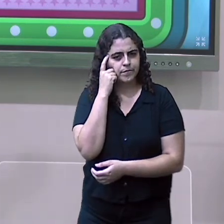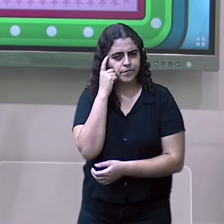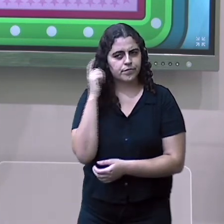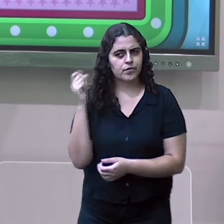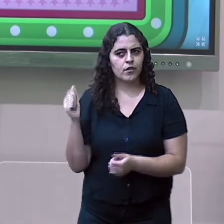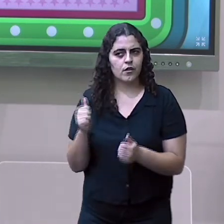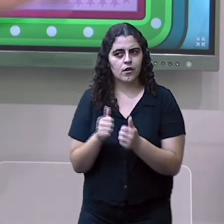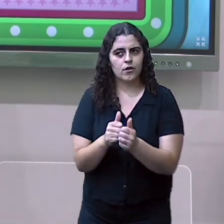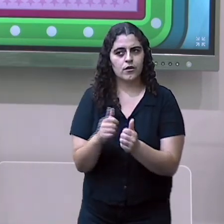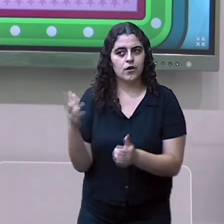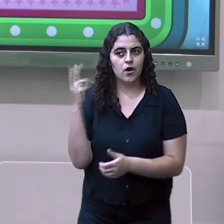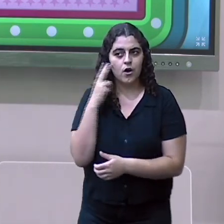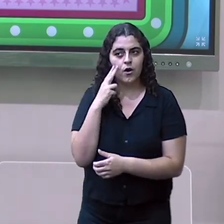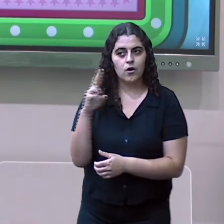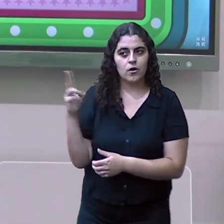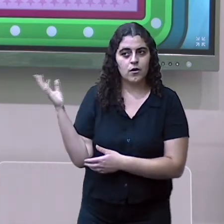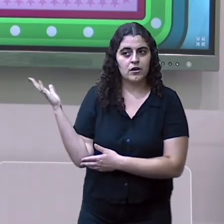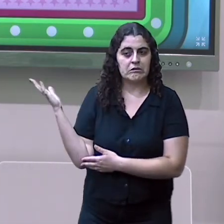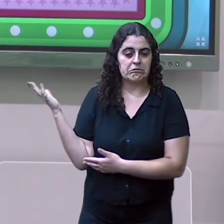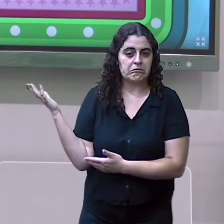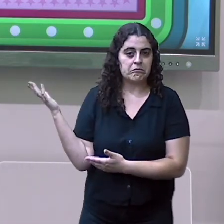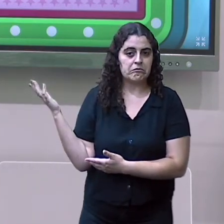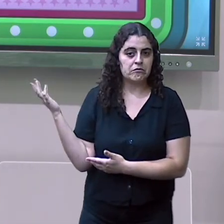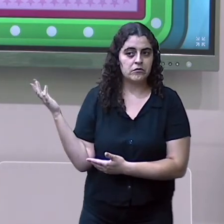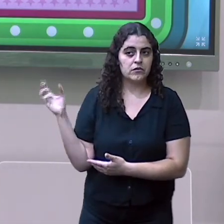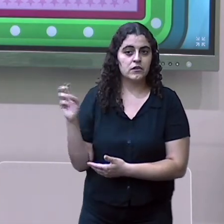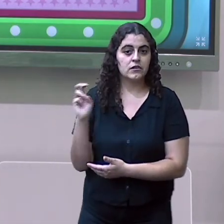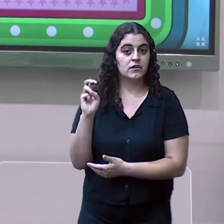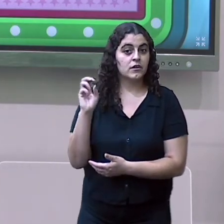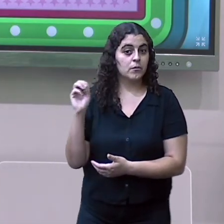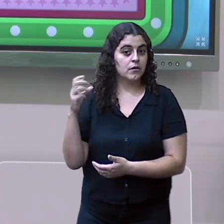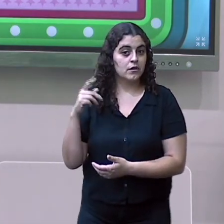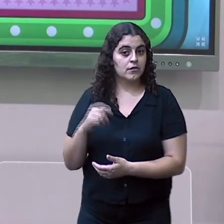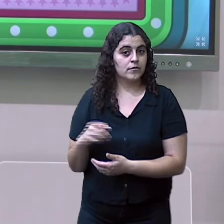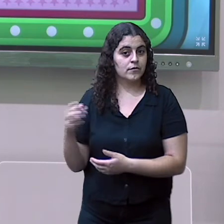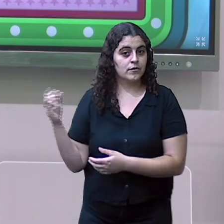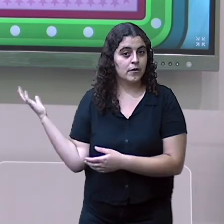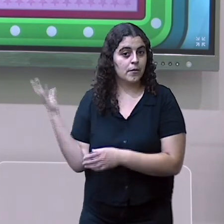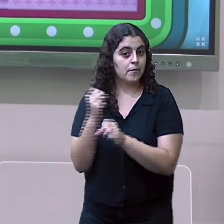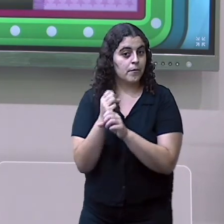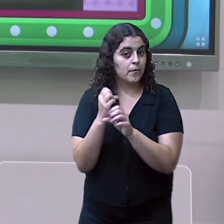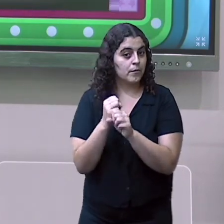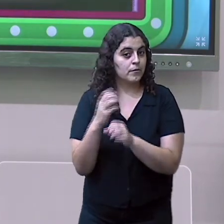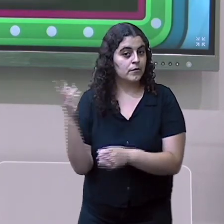Eu acho que ela está aqui, mas eu não tenho certeza. Ih, 50 pontos.